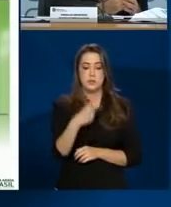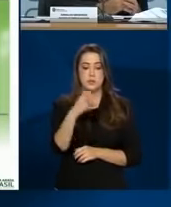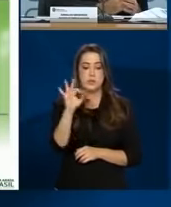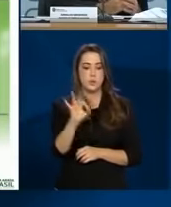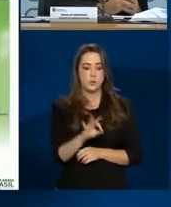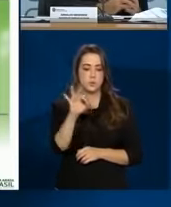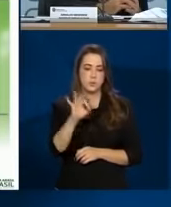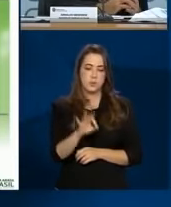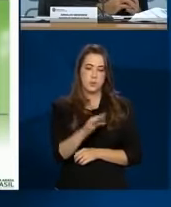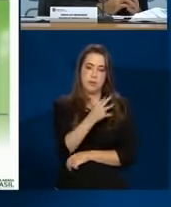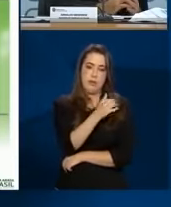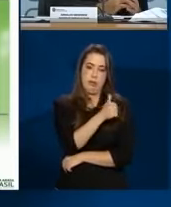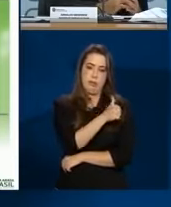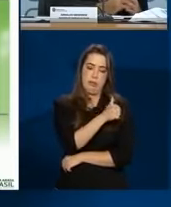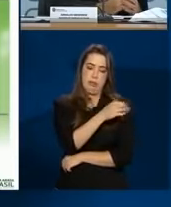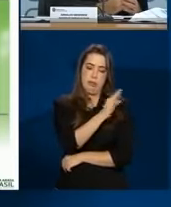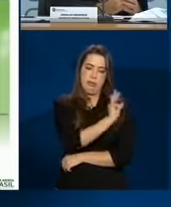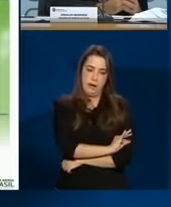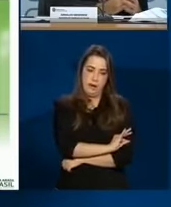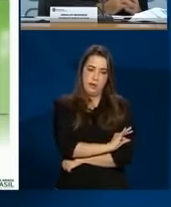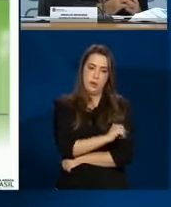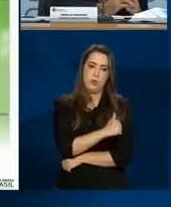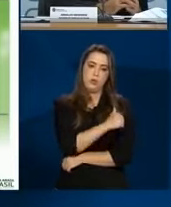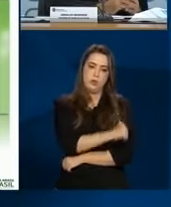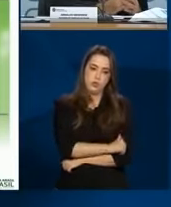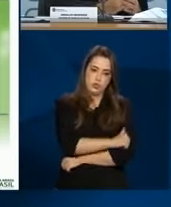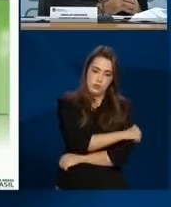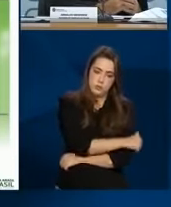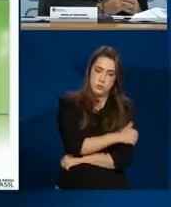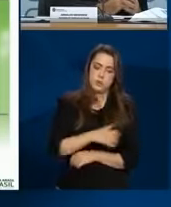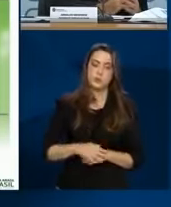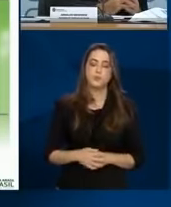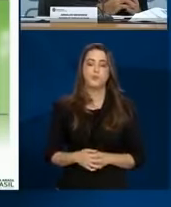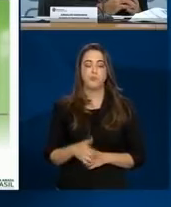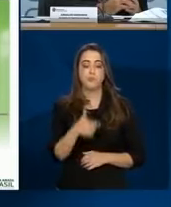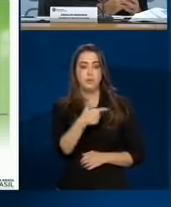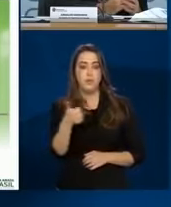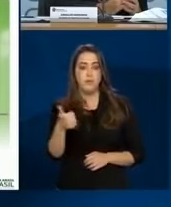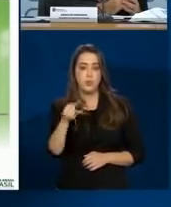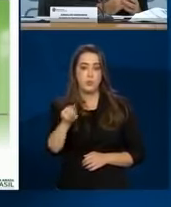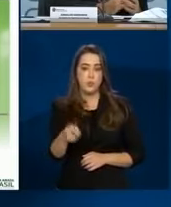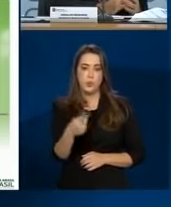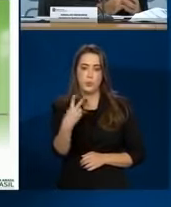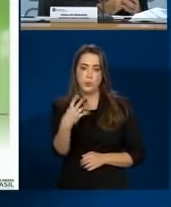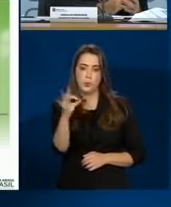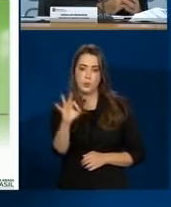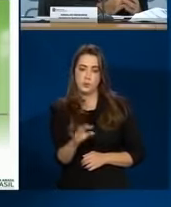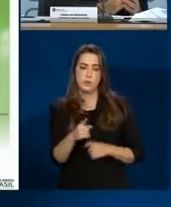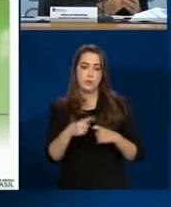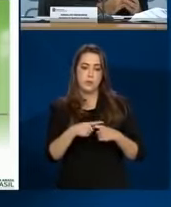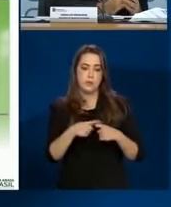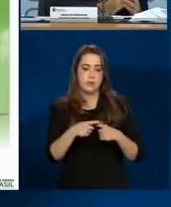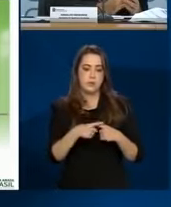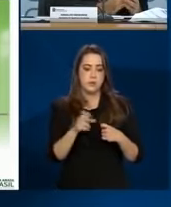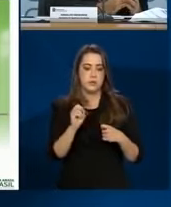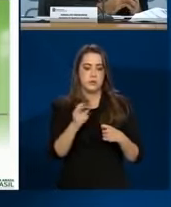de técnicos ou auxiliares de enfermagem, 21,2% de médico e